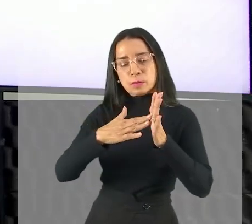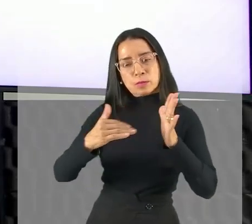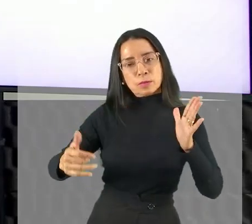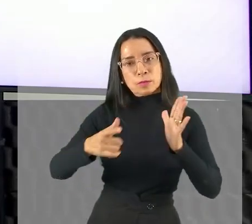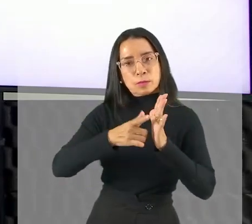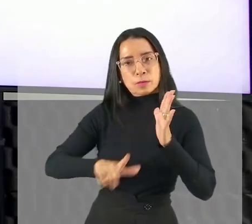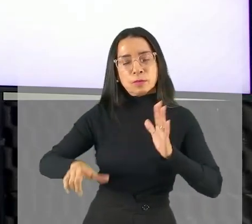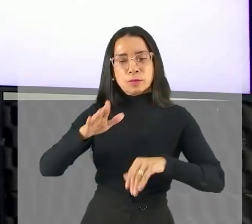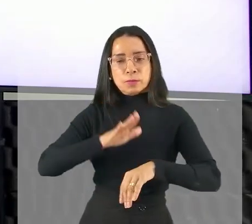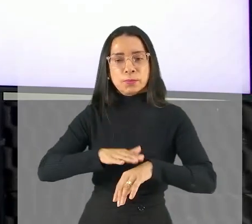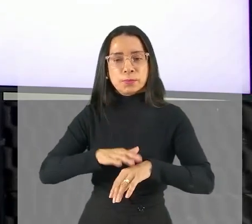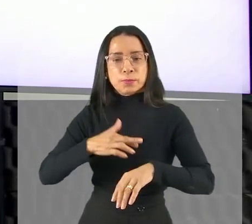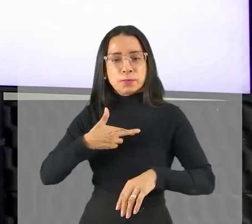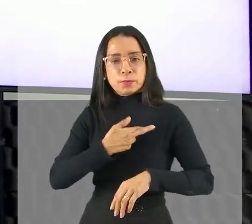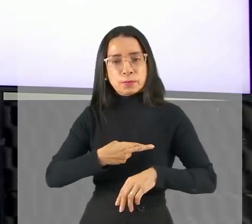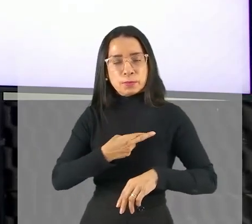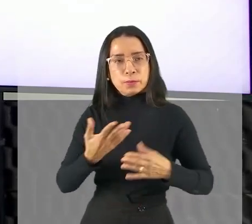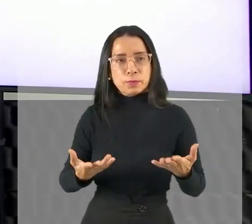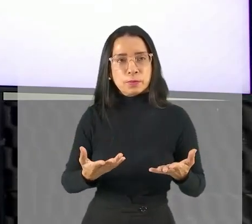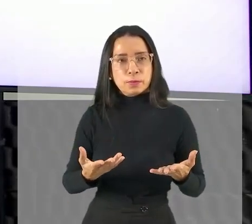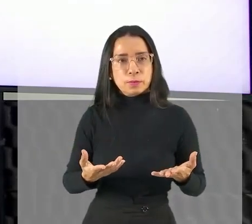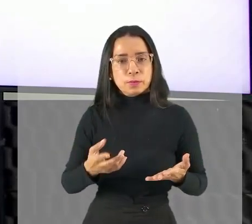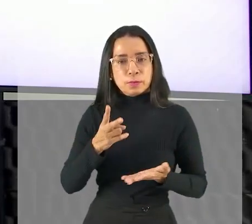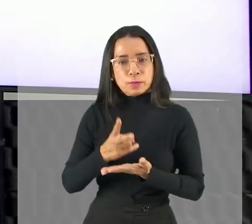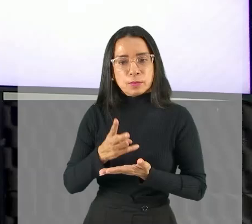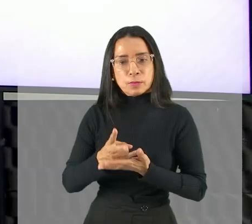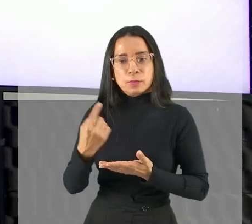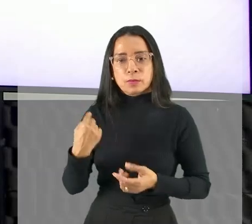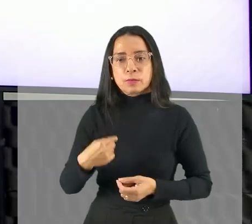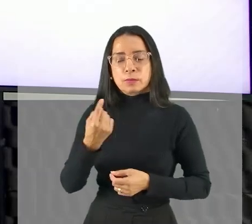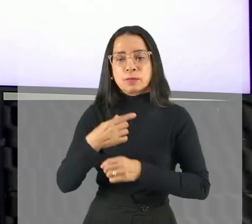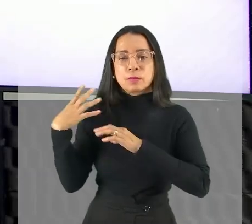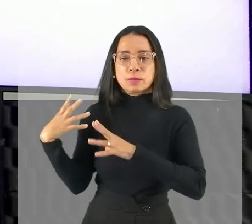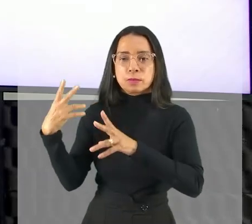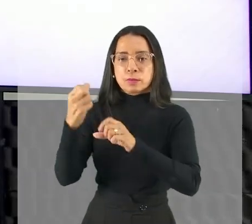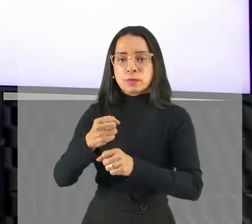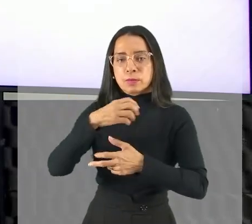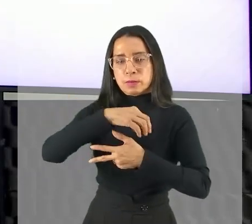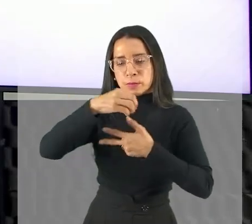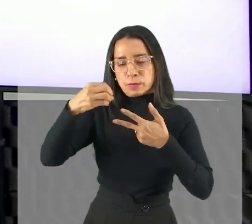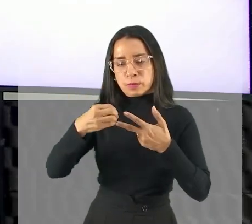literária, chamada romantismo. E aí a gente vai continuar nossas revisões do Enem, eu vou